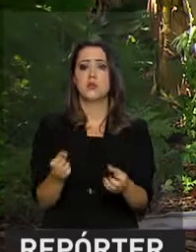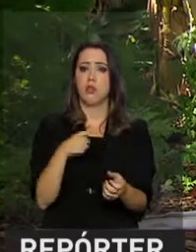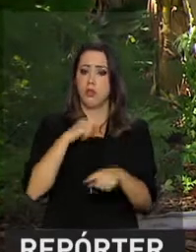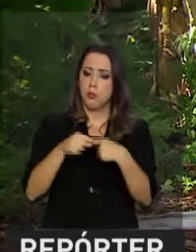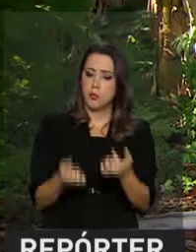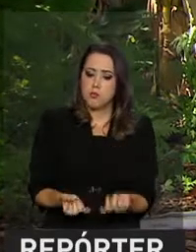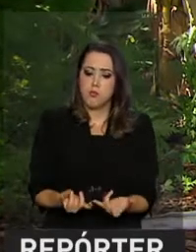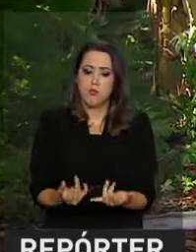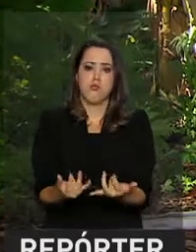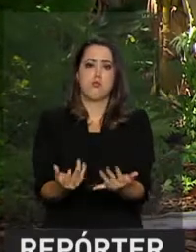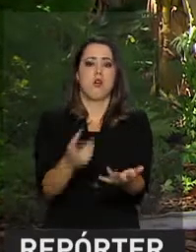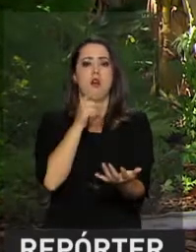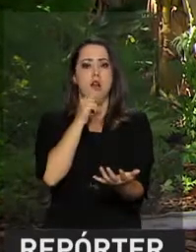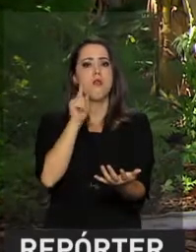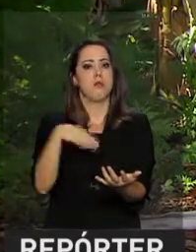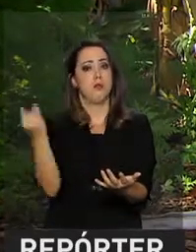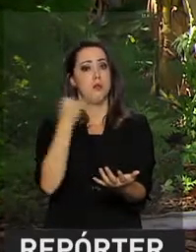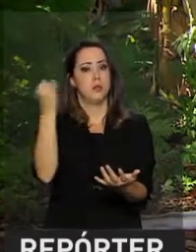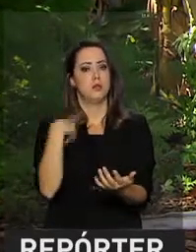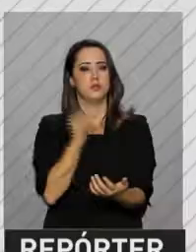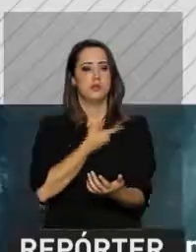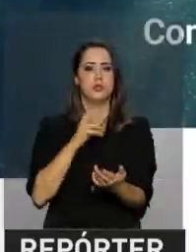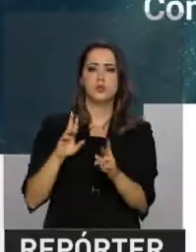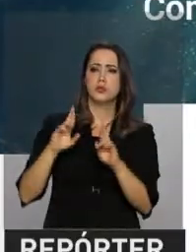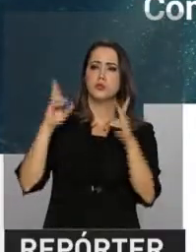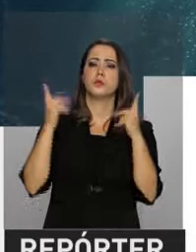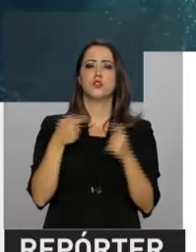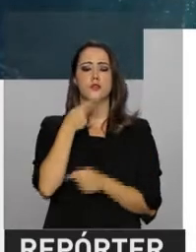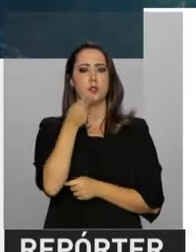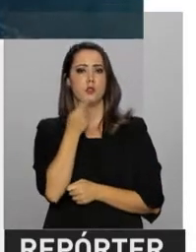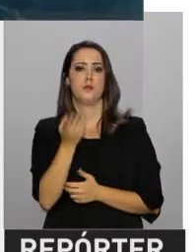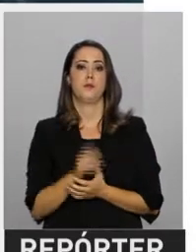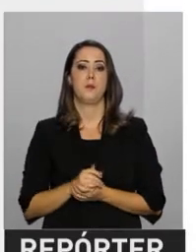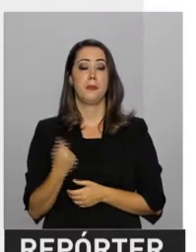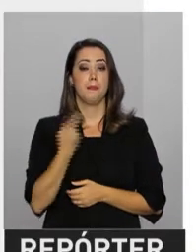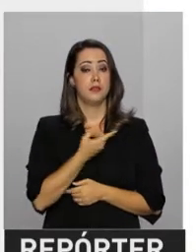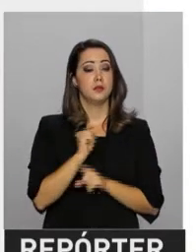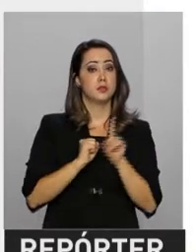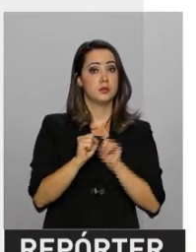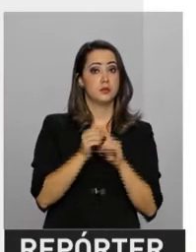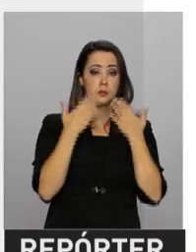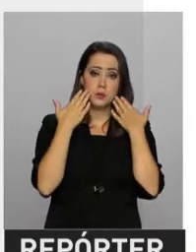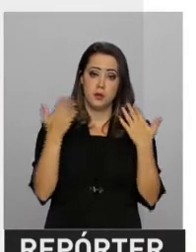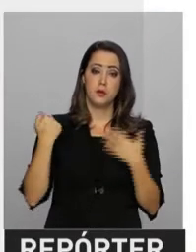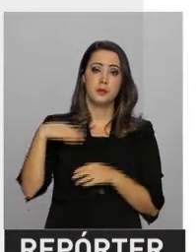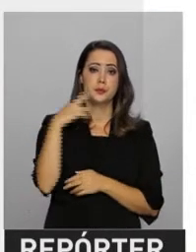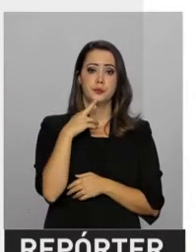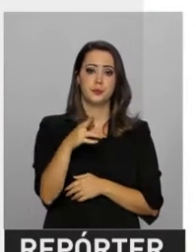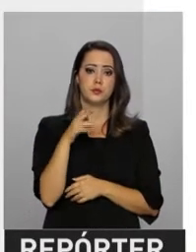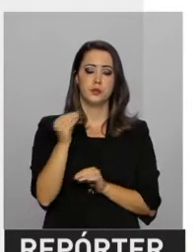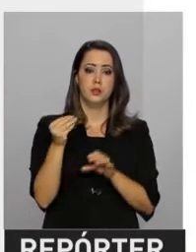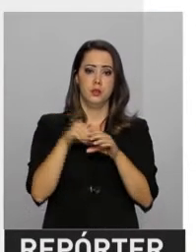importante que a gente possa abordar isso é de outra maneira para que a sociedade apresente mais propostas ao for o cidadão